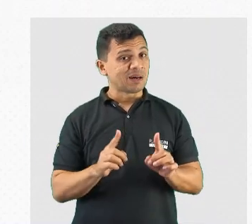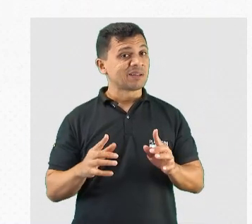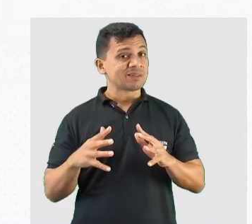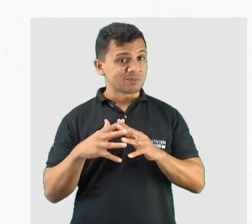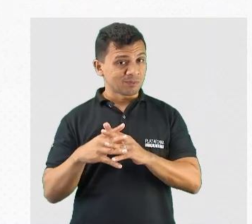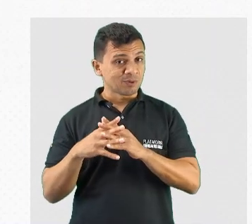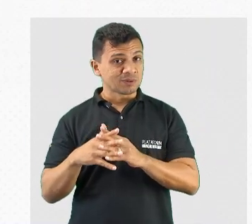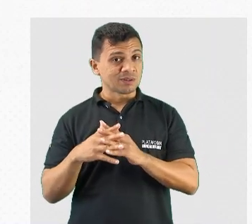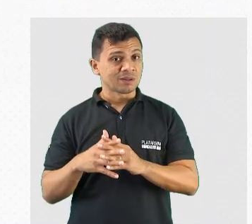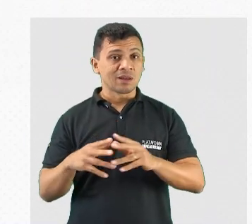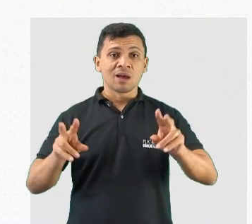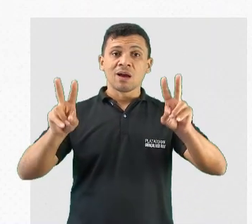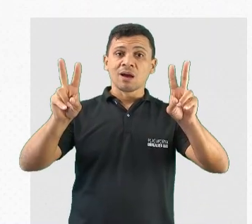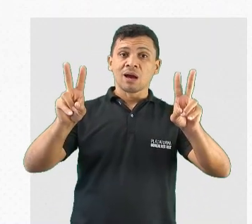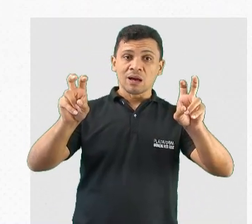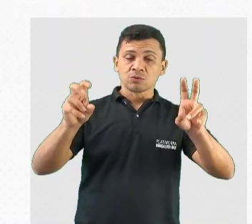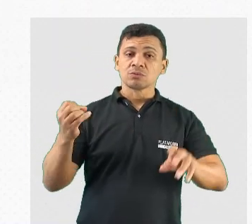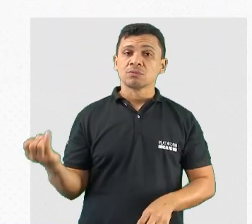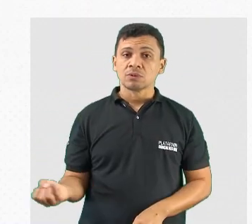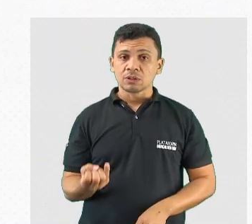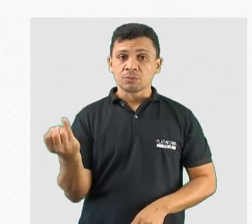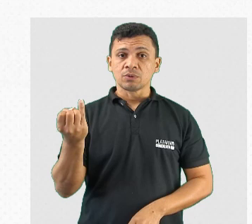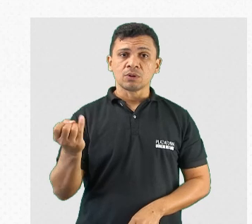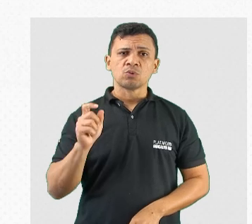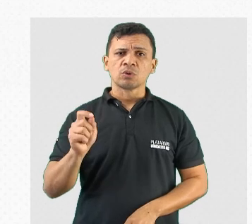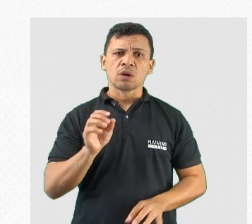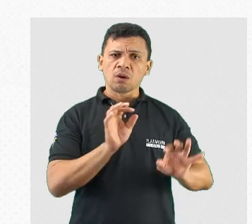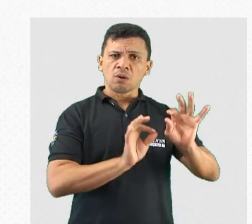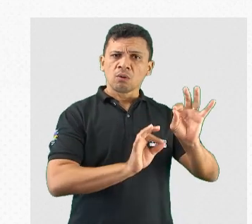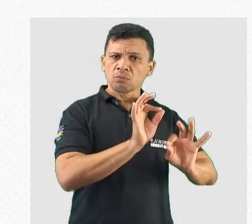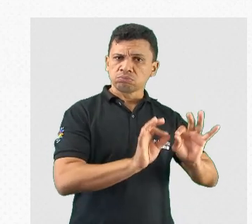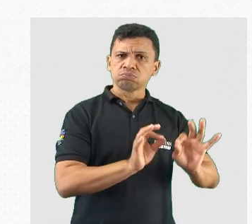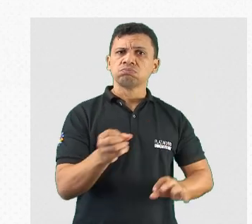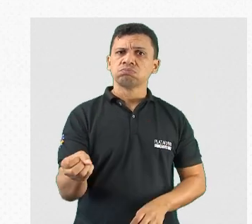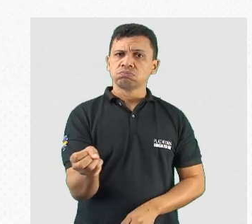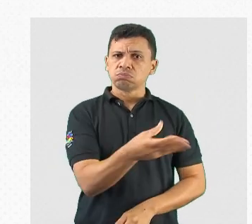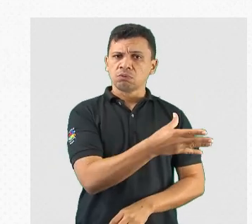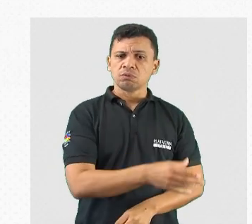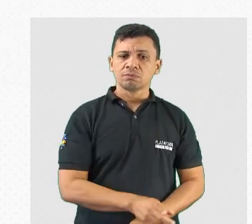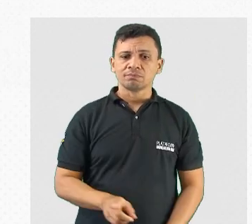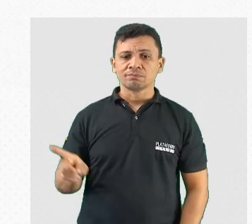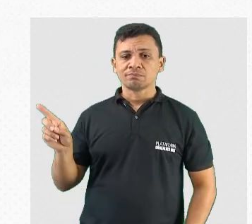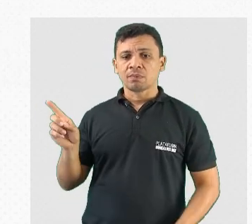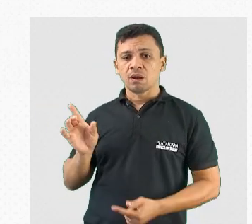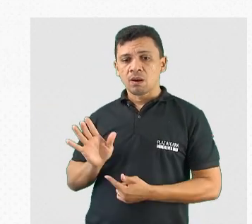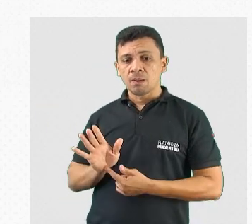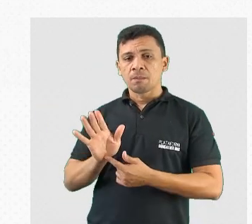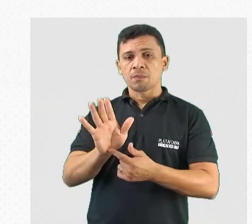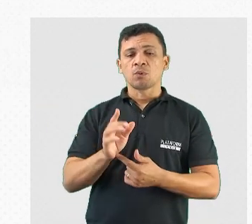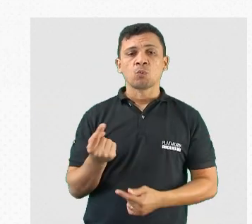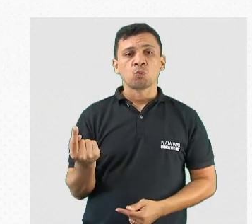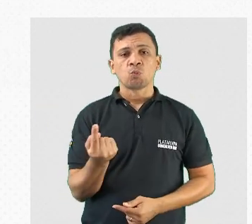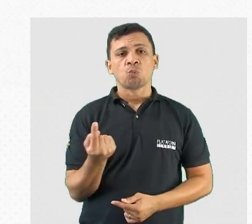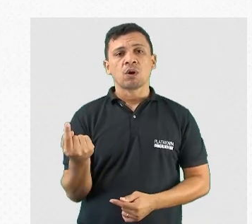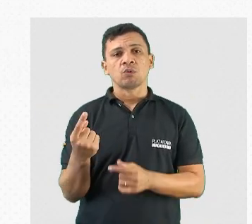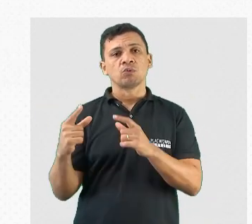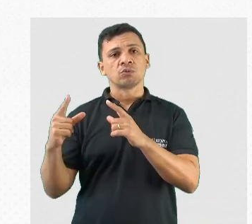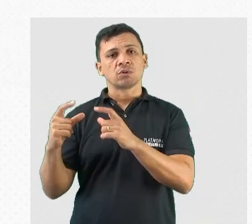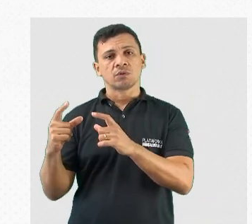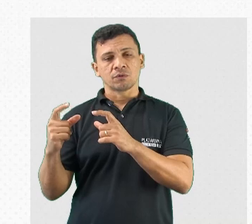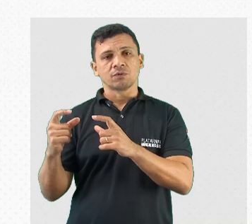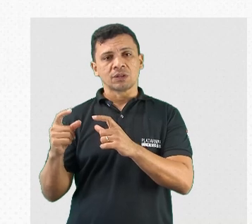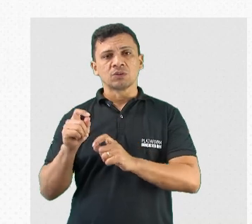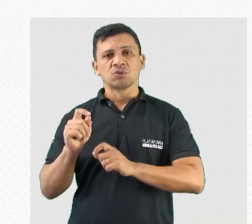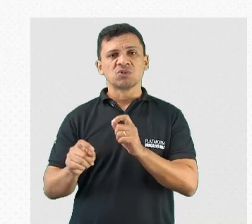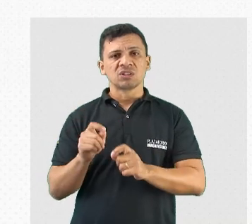pertinentes, necessários para se entender e desconstruir. Aqui eu estou começando mostrando para vocês a única foto que foi feita do